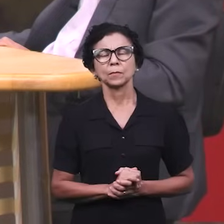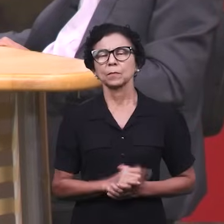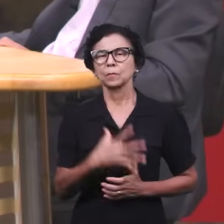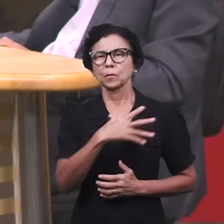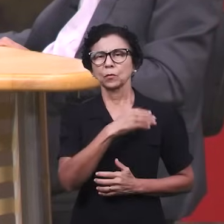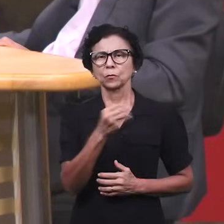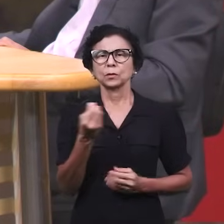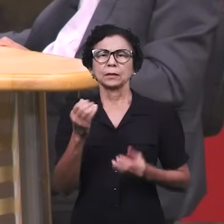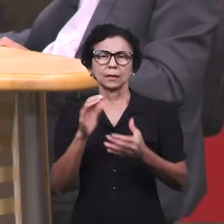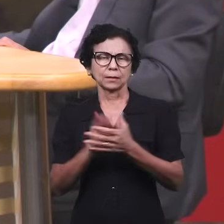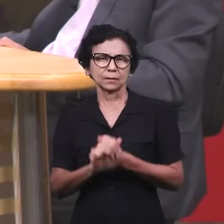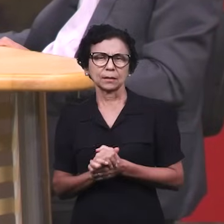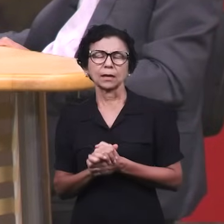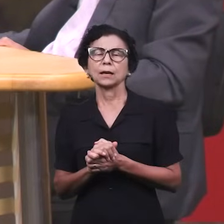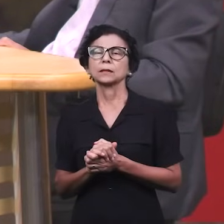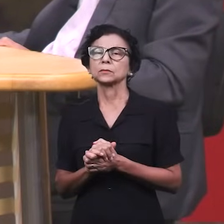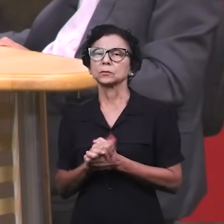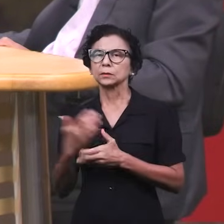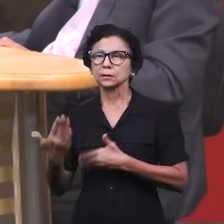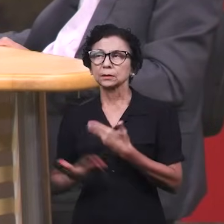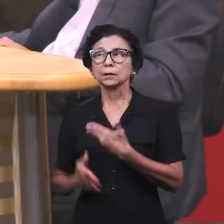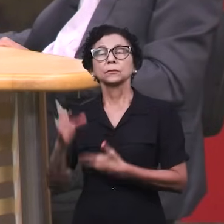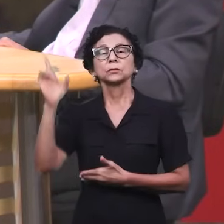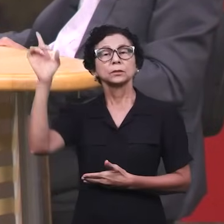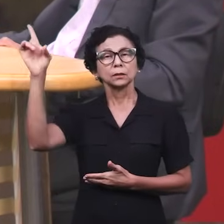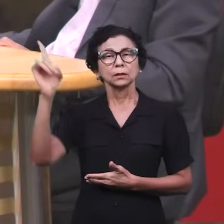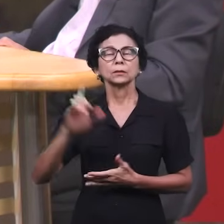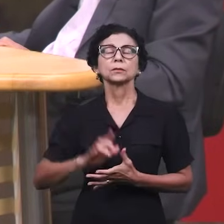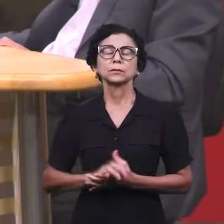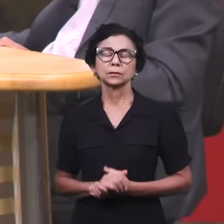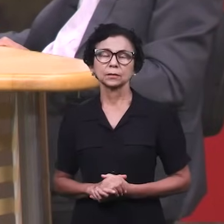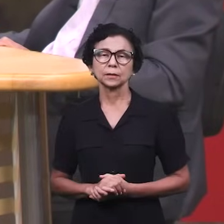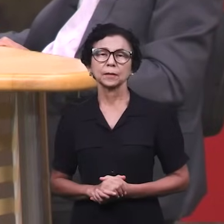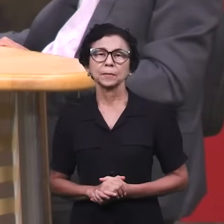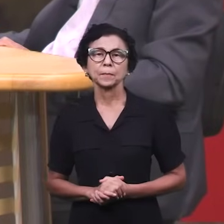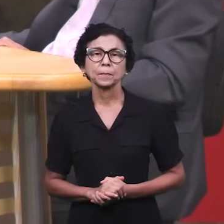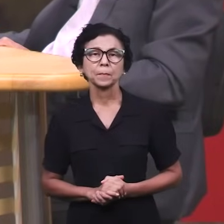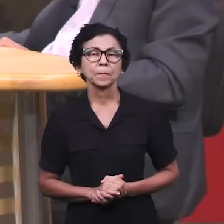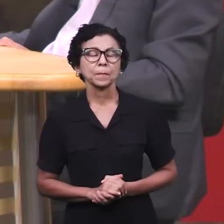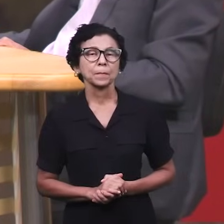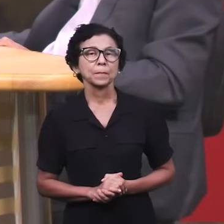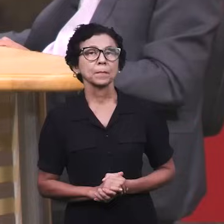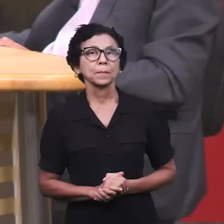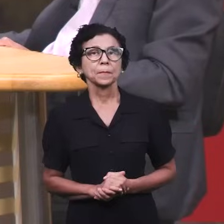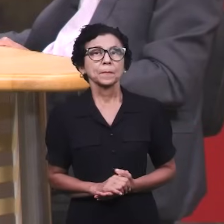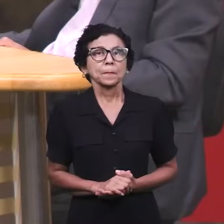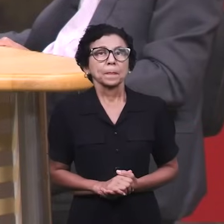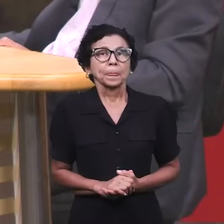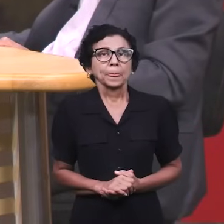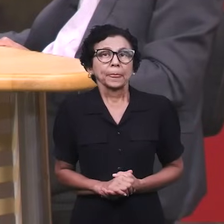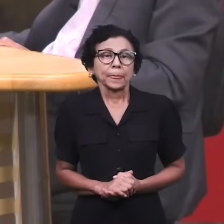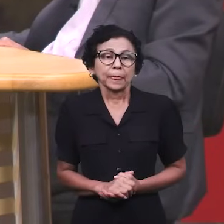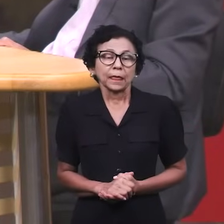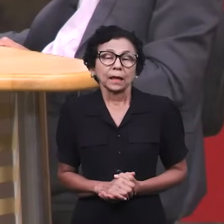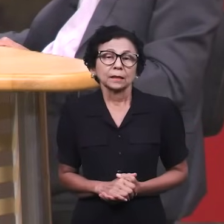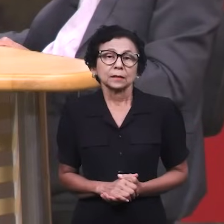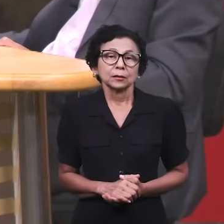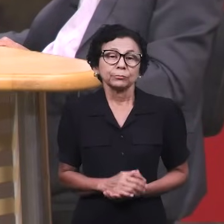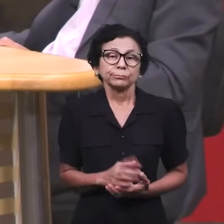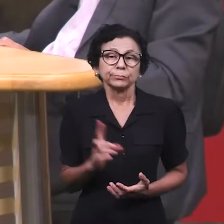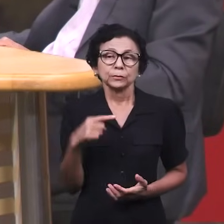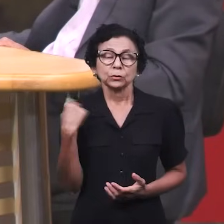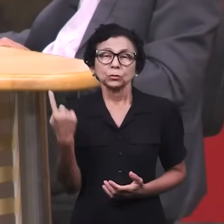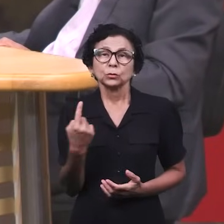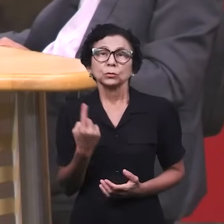nós temos por quê Porque nós nós não temos o que o que passar né não vamos juntar dinheiro não vamos juntar o quê Nós só